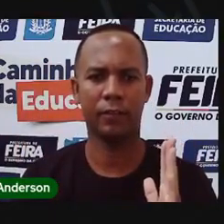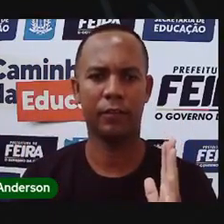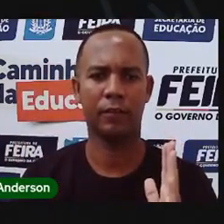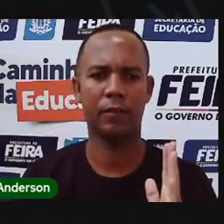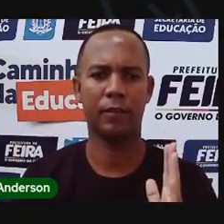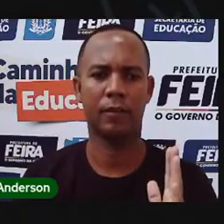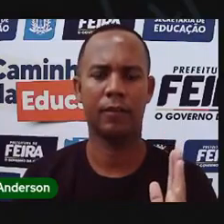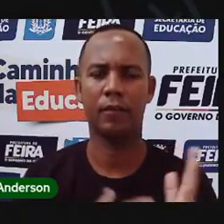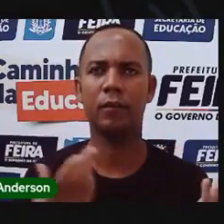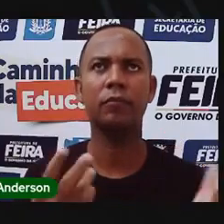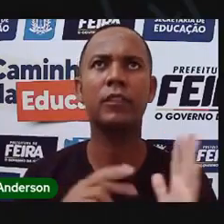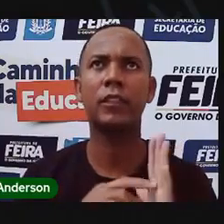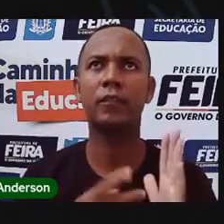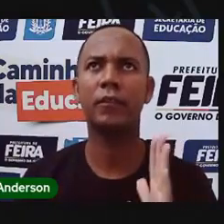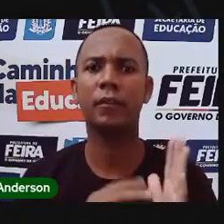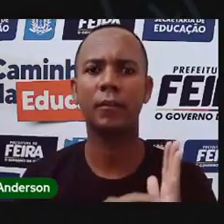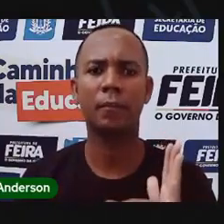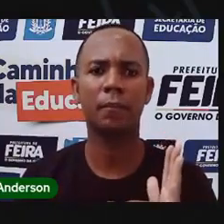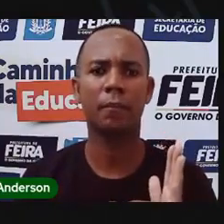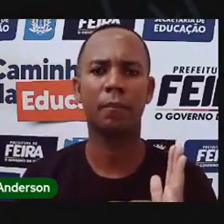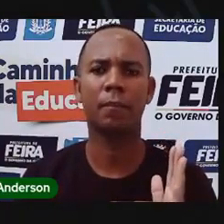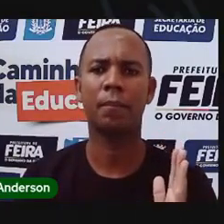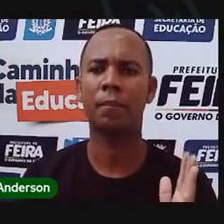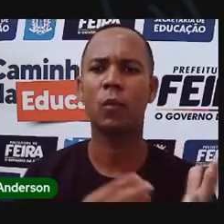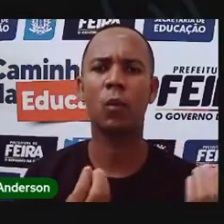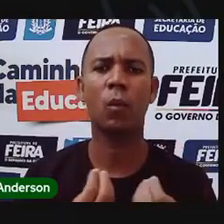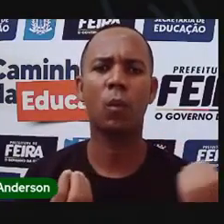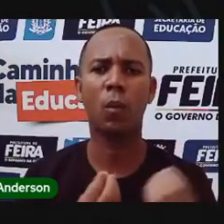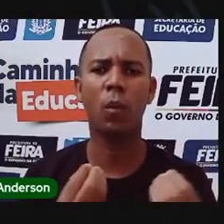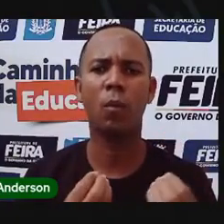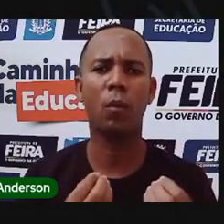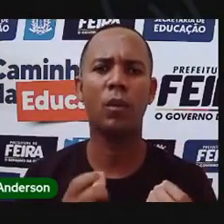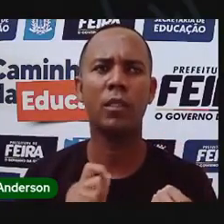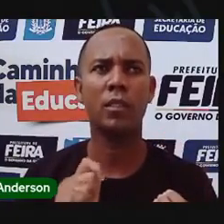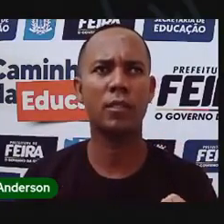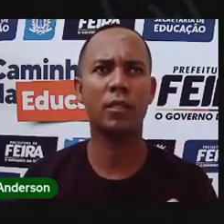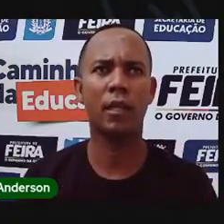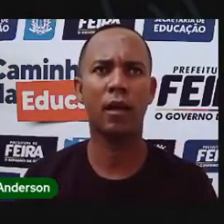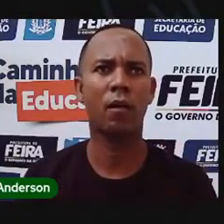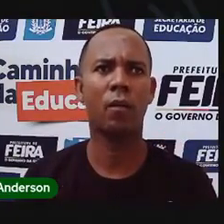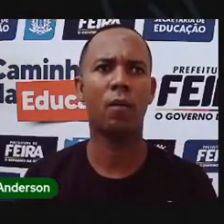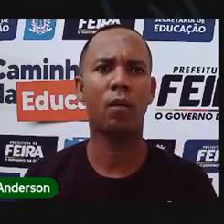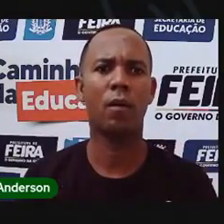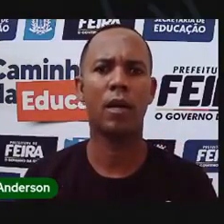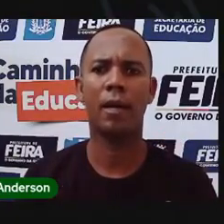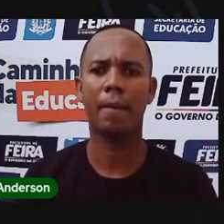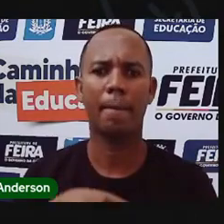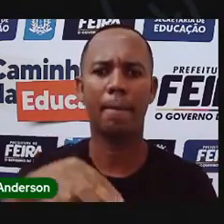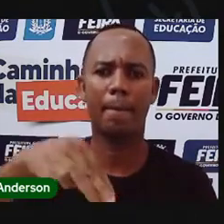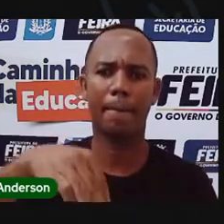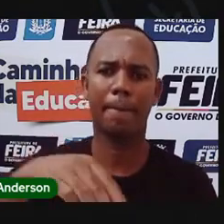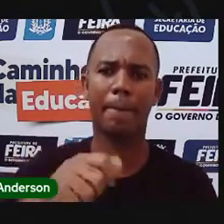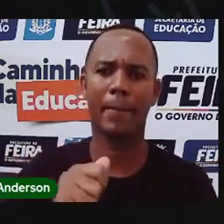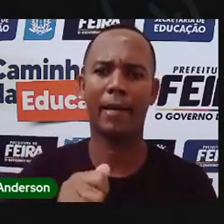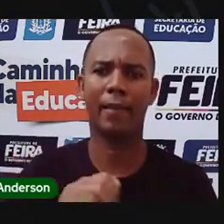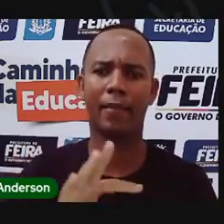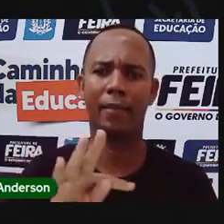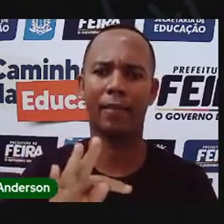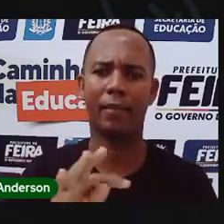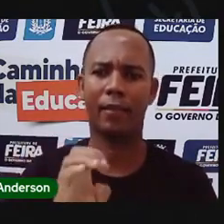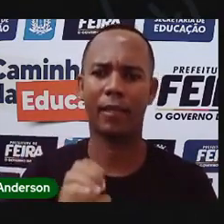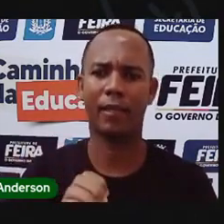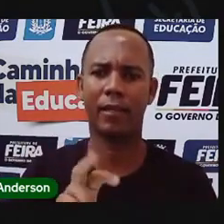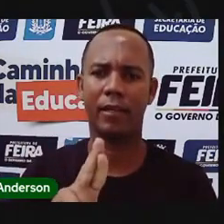imaterial. Eu não sei o significado de imaterial. Aí eu vou perguntar pro vizinho, mãe, pai, qualquer pessoa que seja um adulto